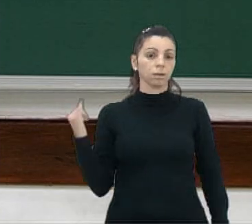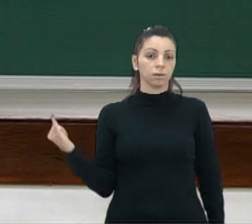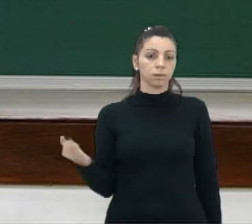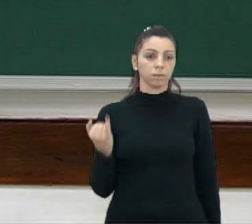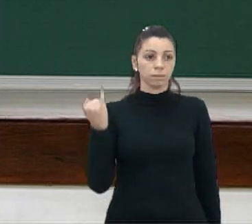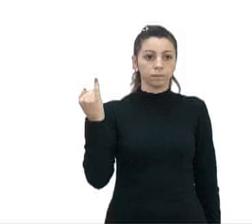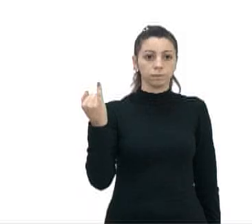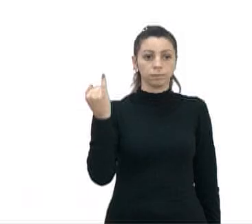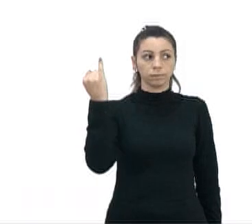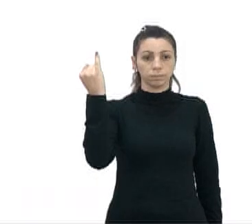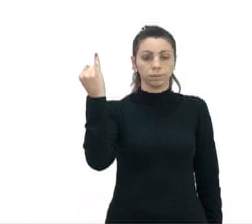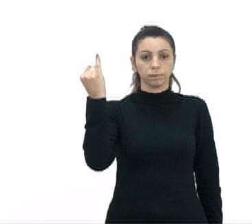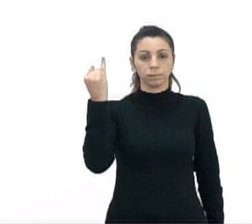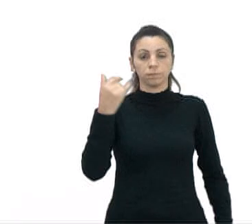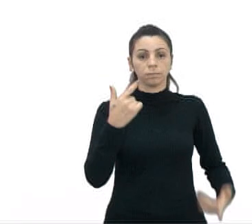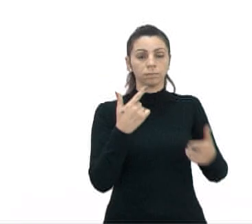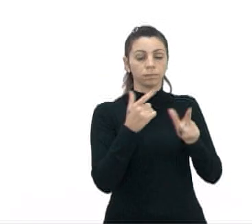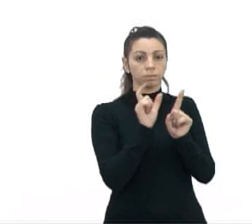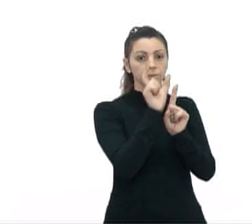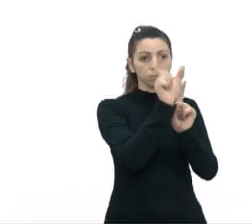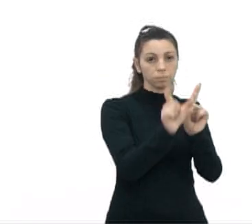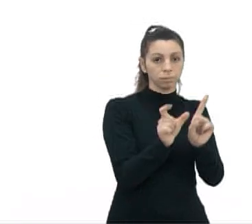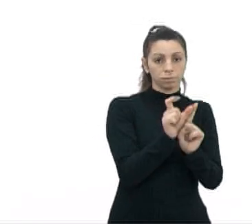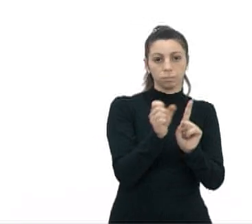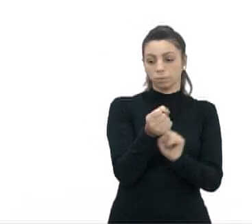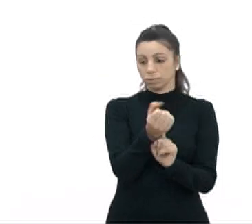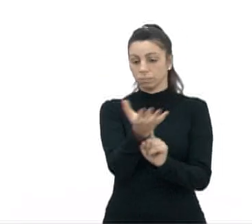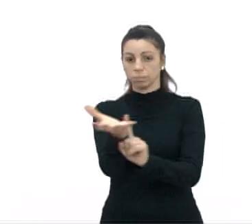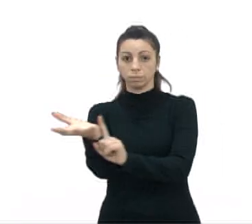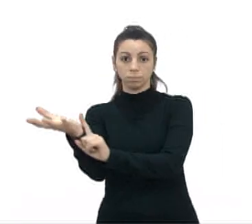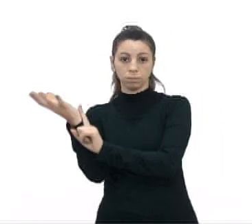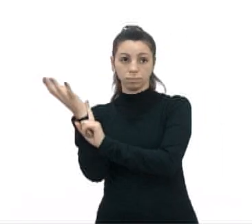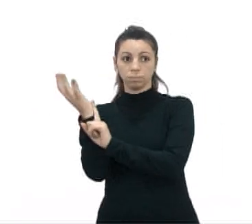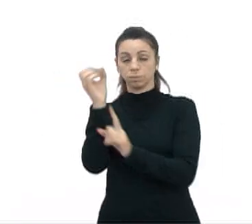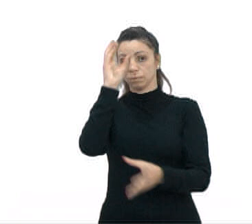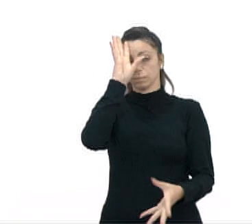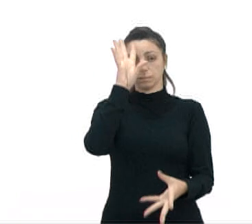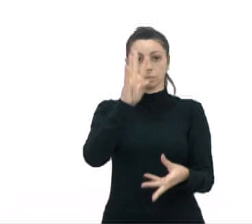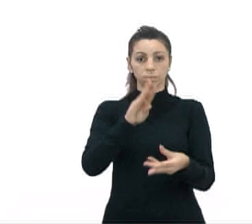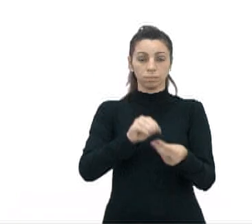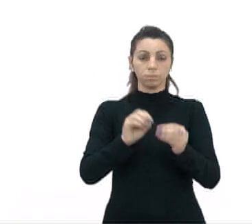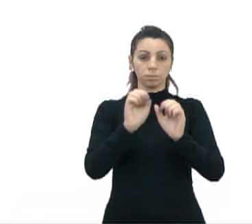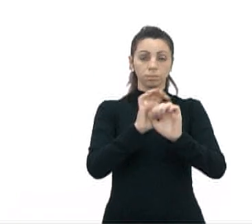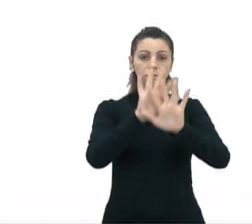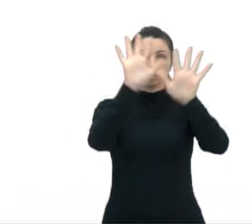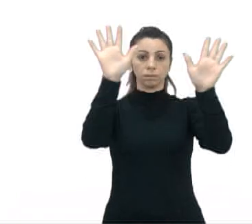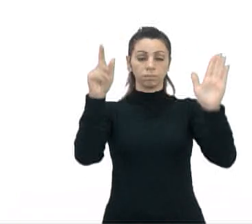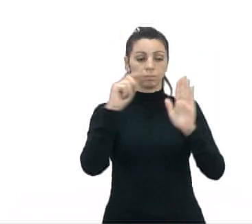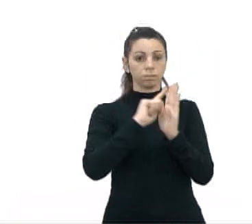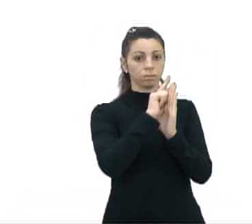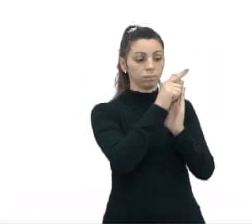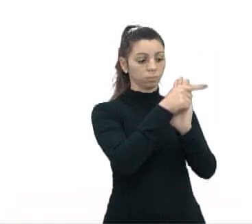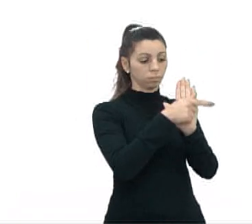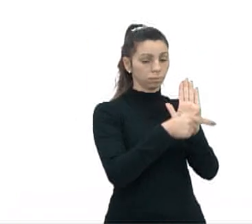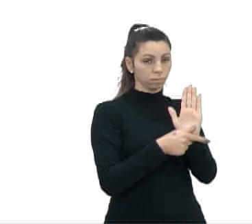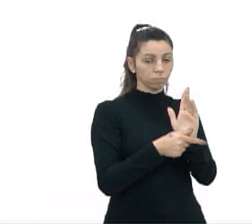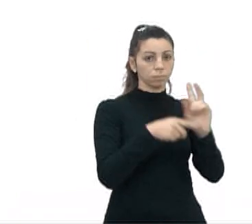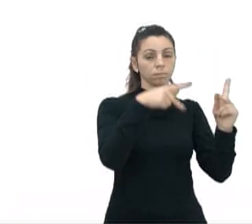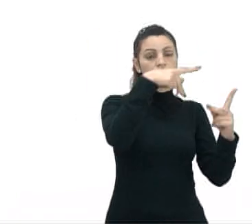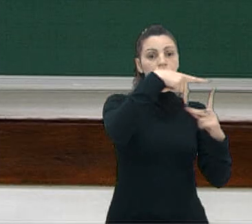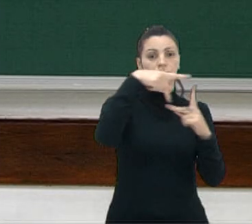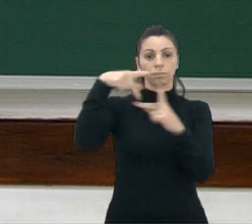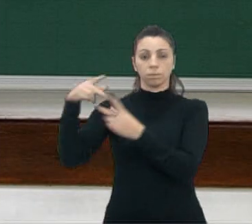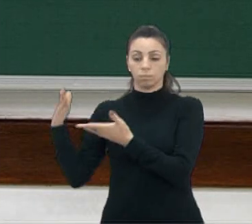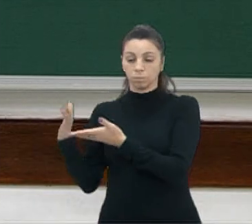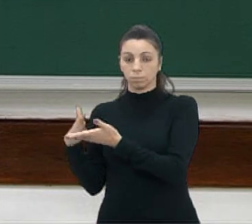importância da linguagem verbal e não verbal no entendimento de gêneros textuais como a história em quadrinho,